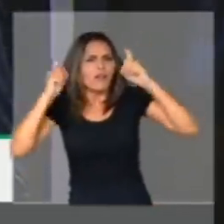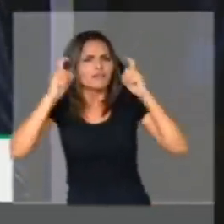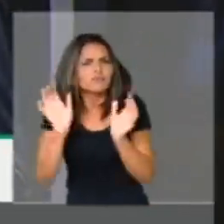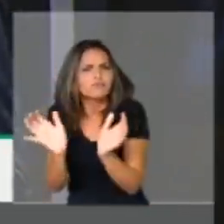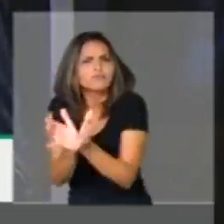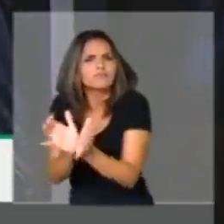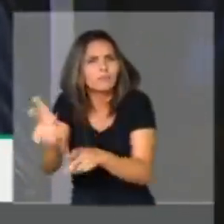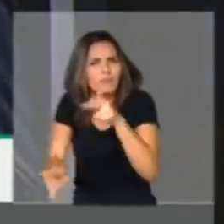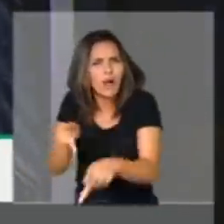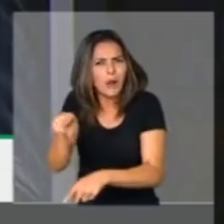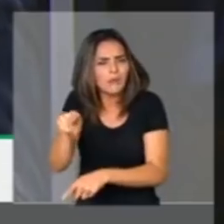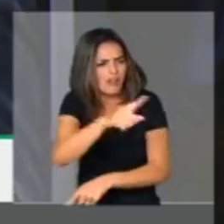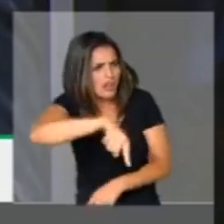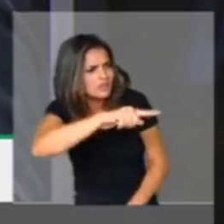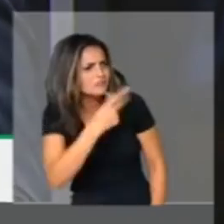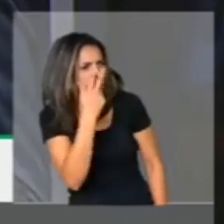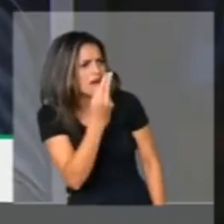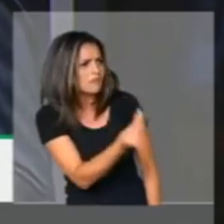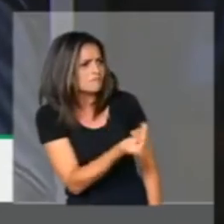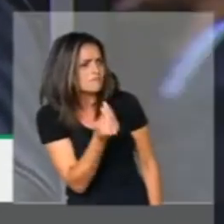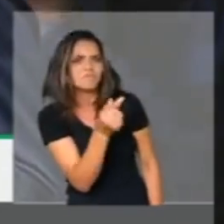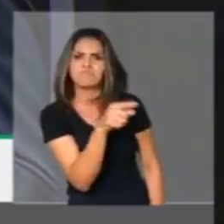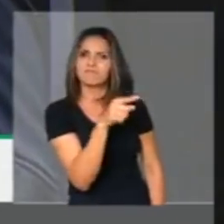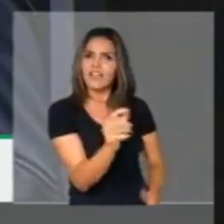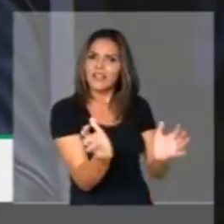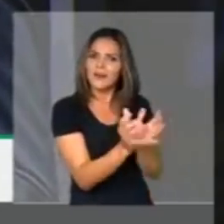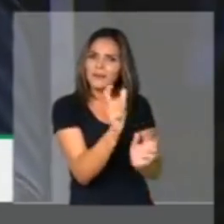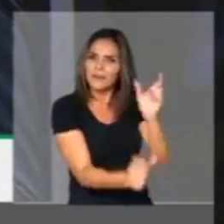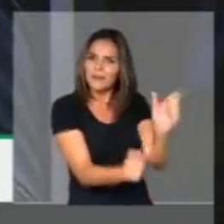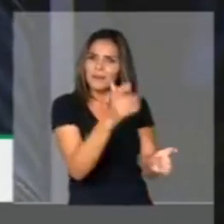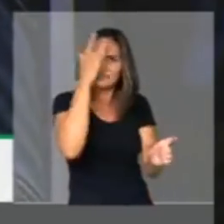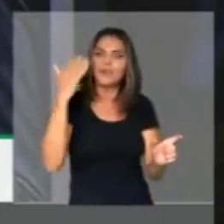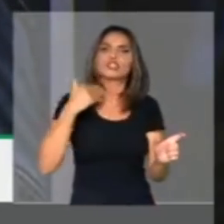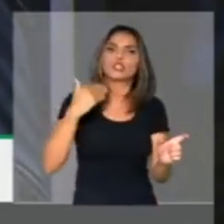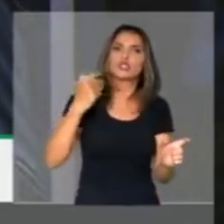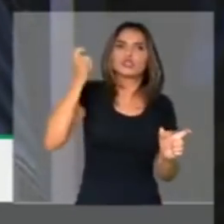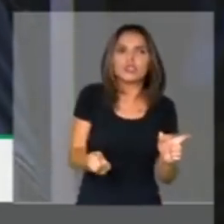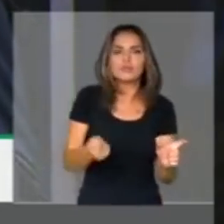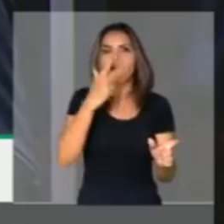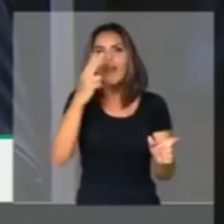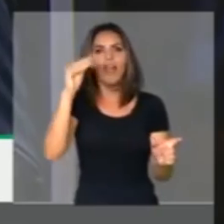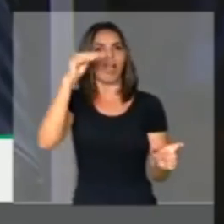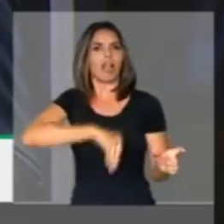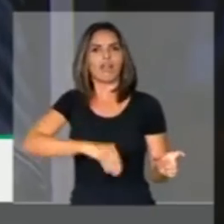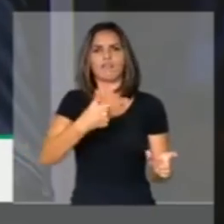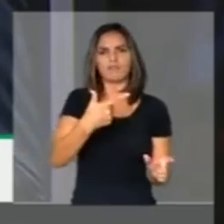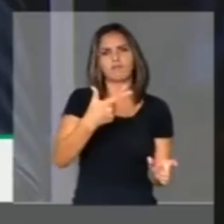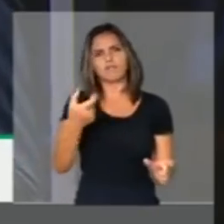pobres dessa categoria, que na pior das hipóteses, dessas categorias, que na pior das hipóteses recebem ali os